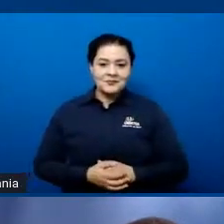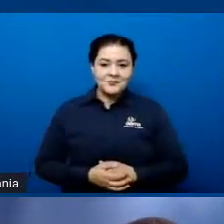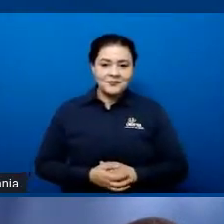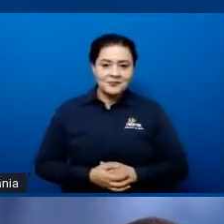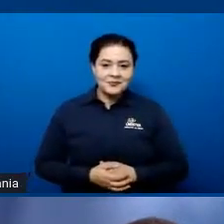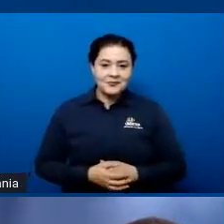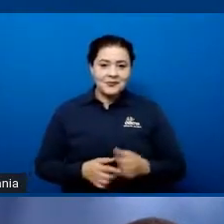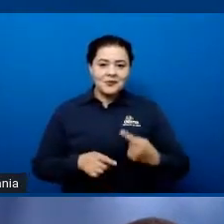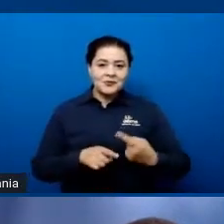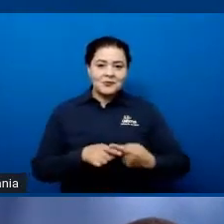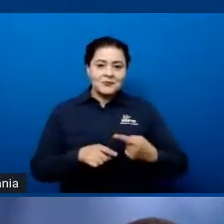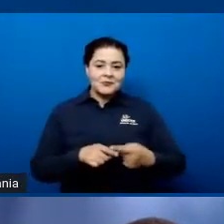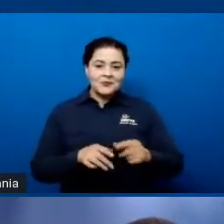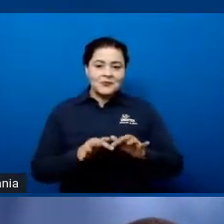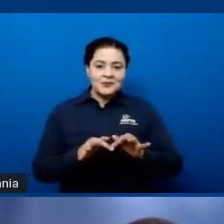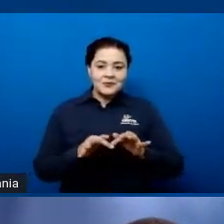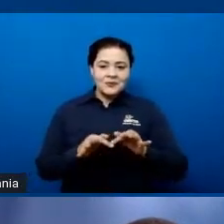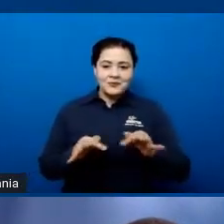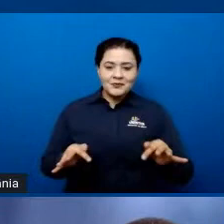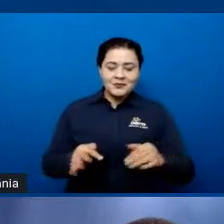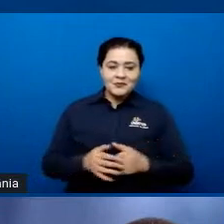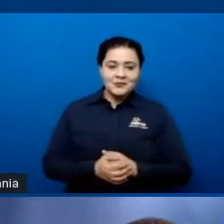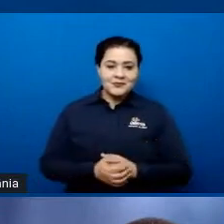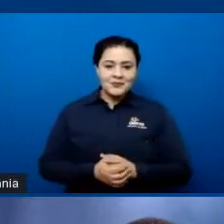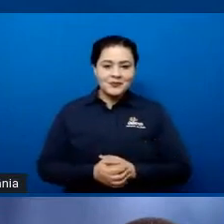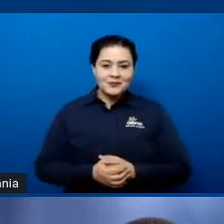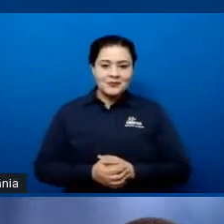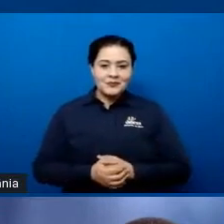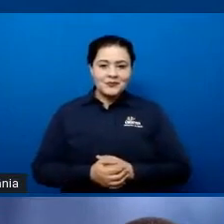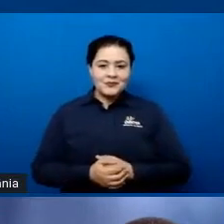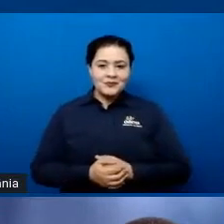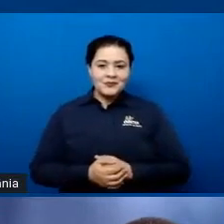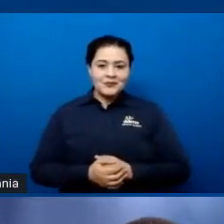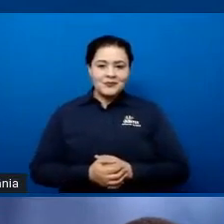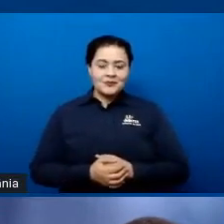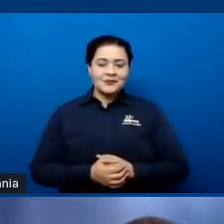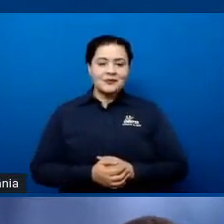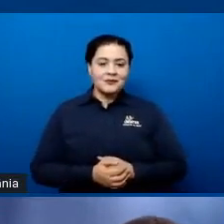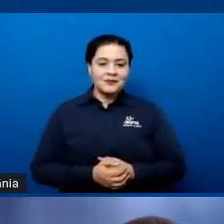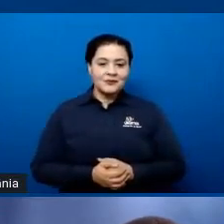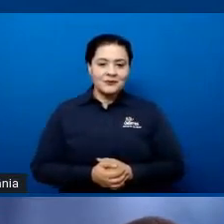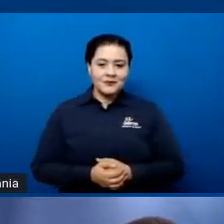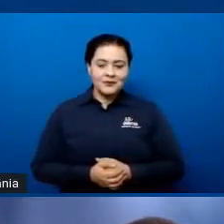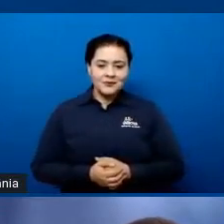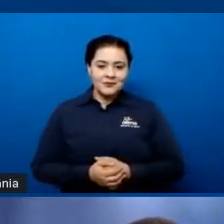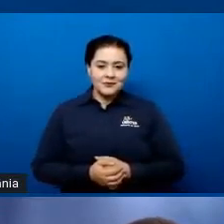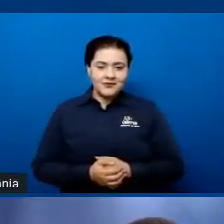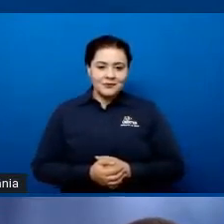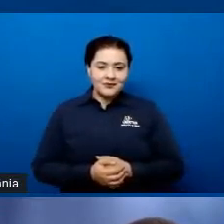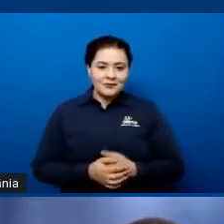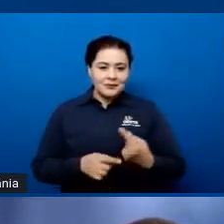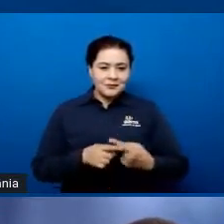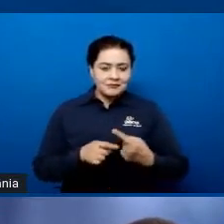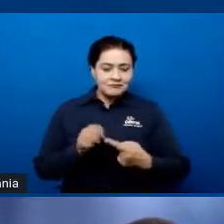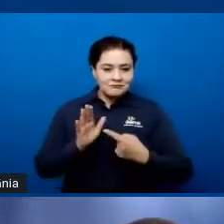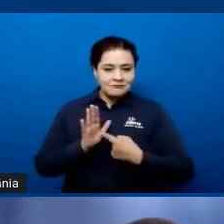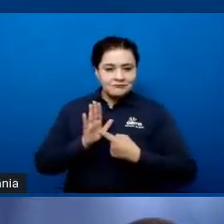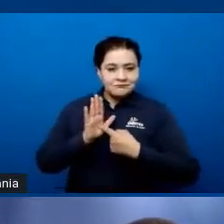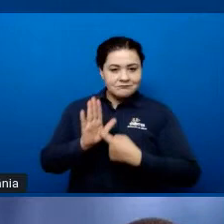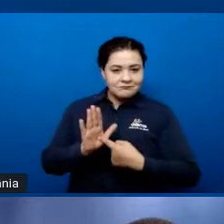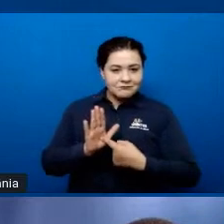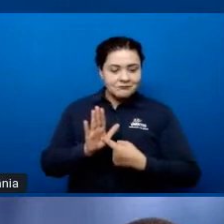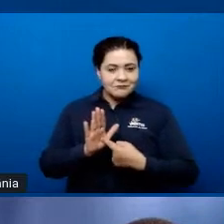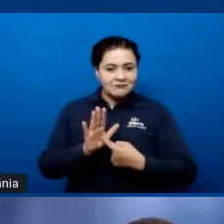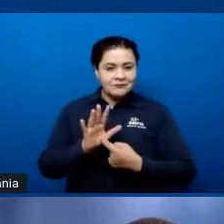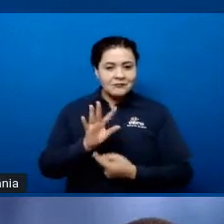simples no Google. Ó, Tiranossauro. Olha lá. Eu só escrevi T-Rex ali, ele